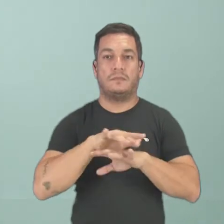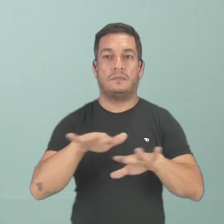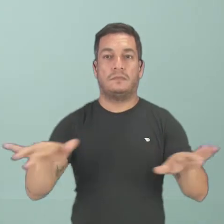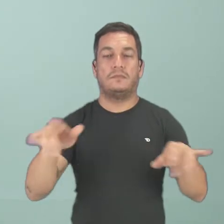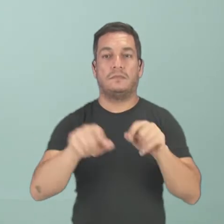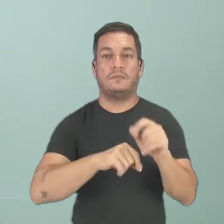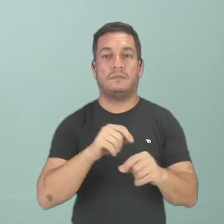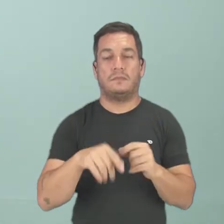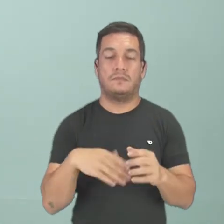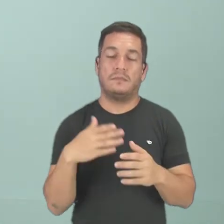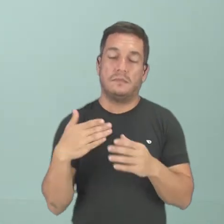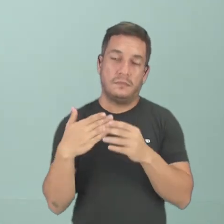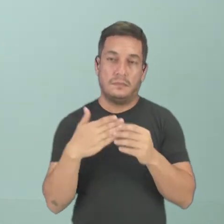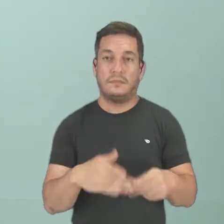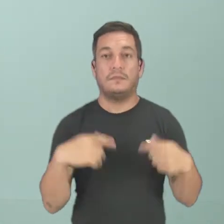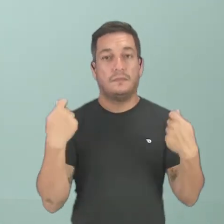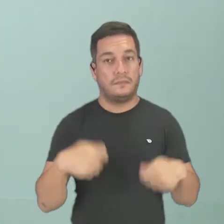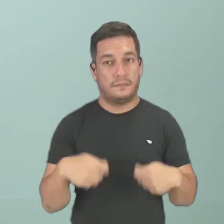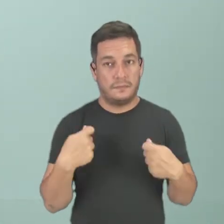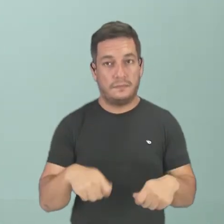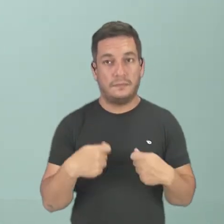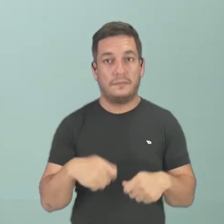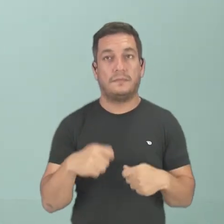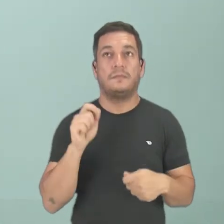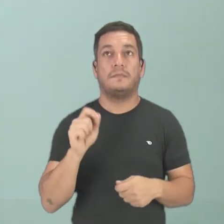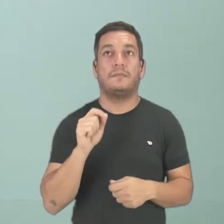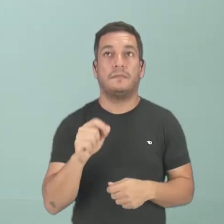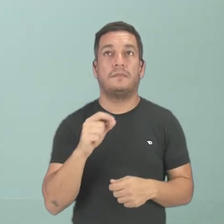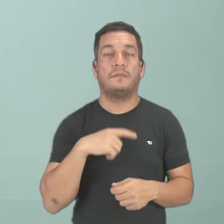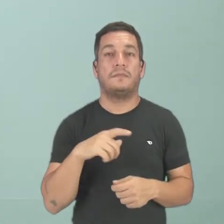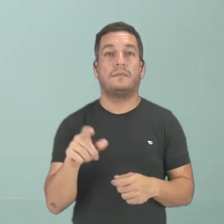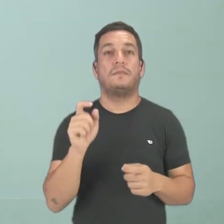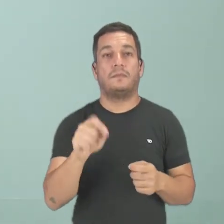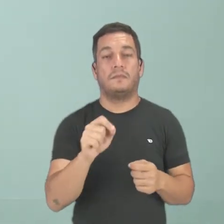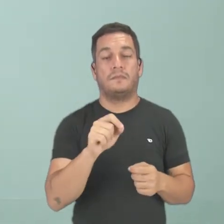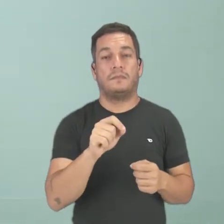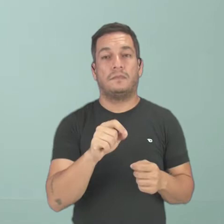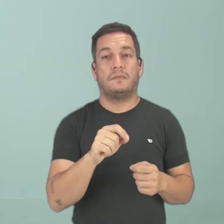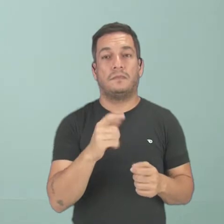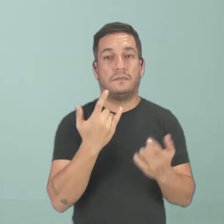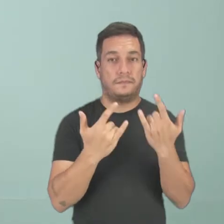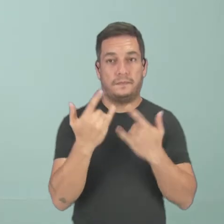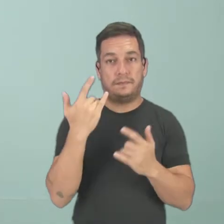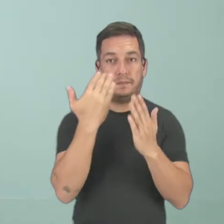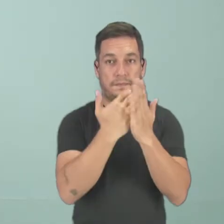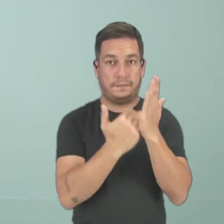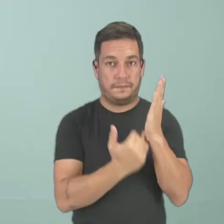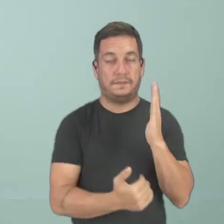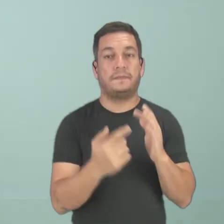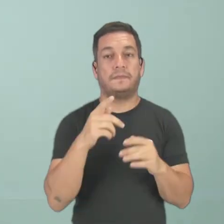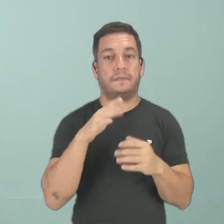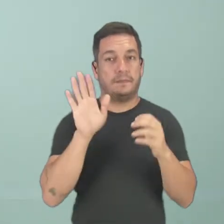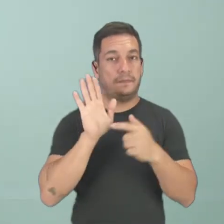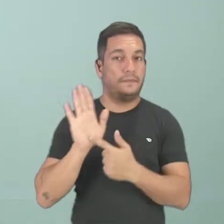trazer as suas indústrias. Elas precisam desses fatores de atração, tá?